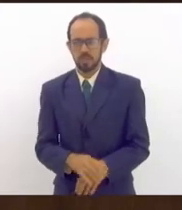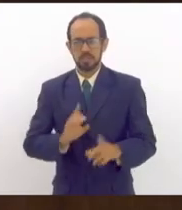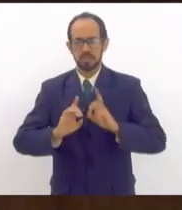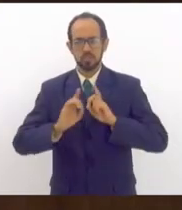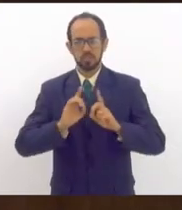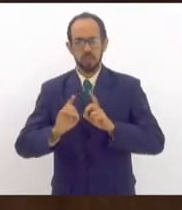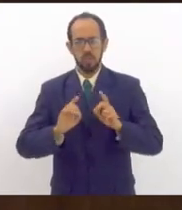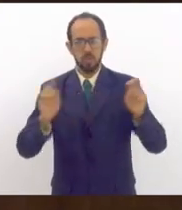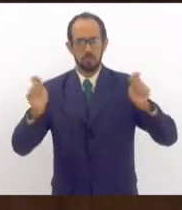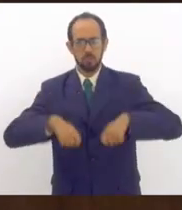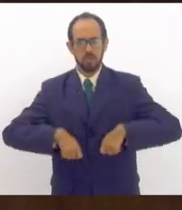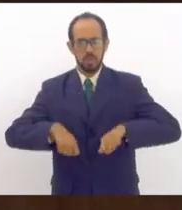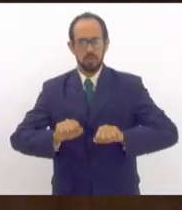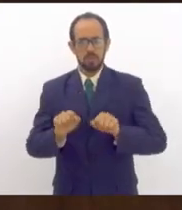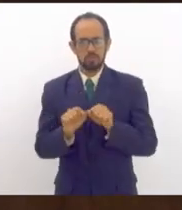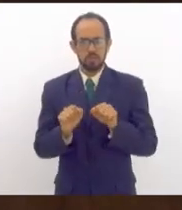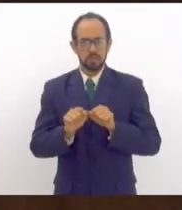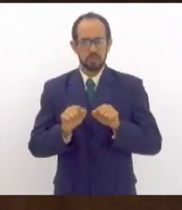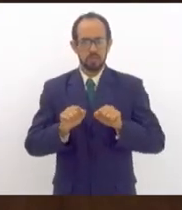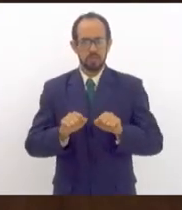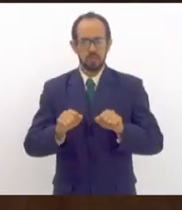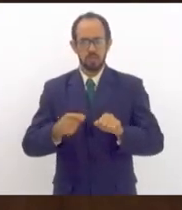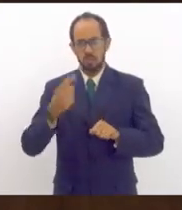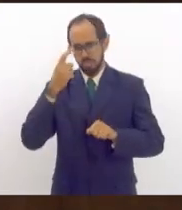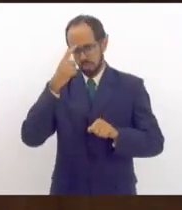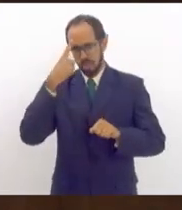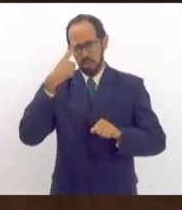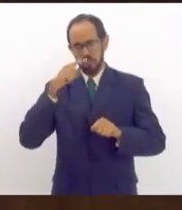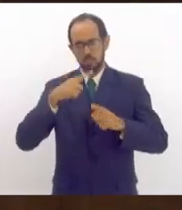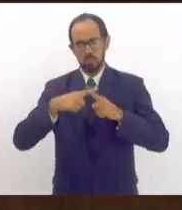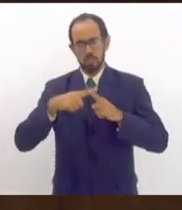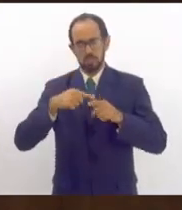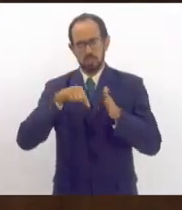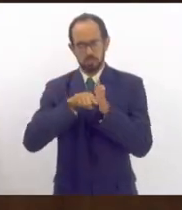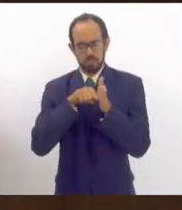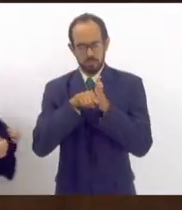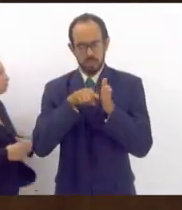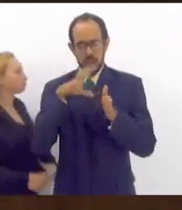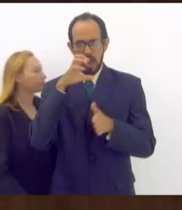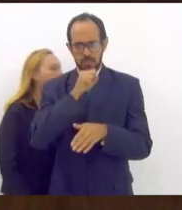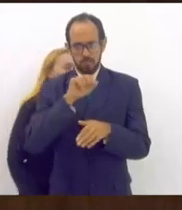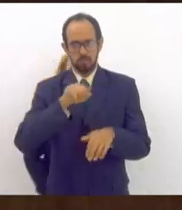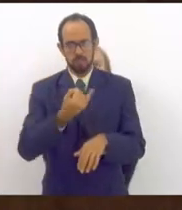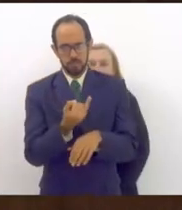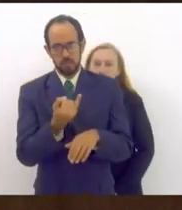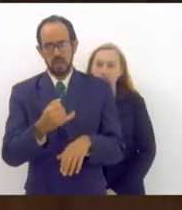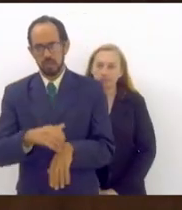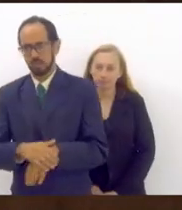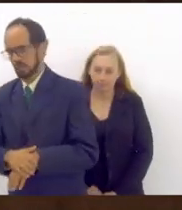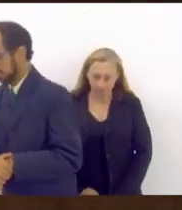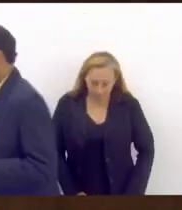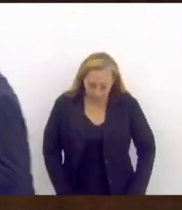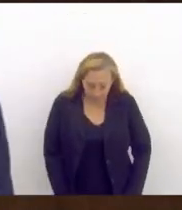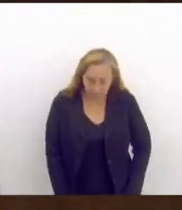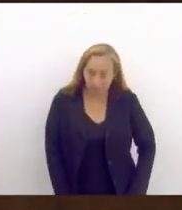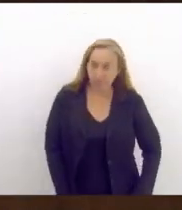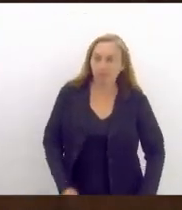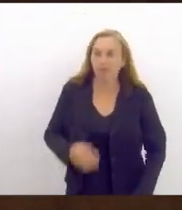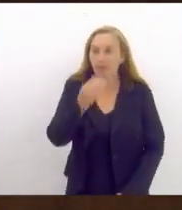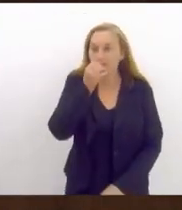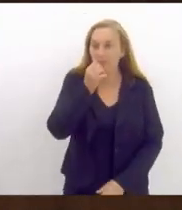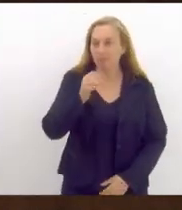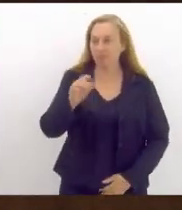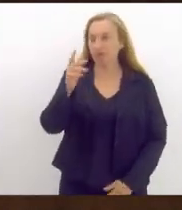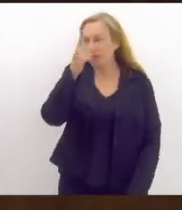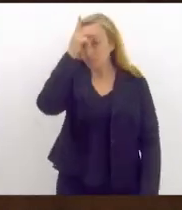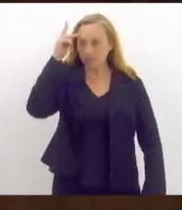numa ótica ideológica porque Numa pesquisa rápida vou até aproveitar que o deputado Thiago aliaço tá aqui que eu sei que é uma pessoa que